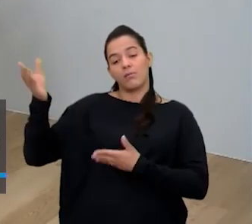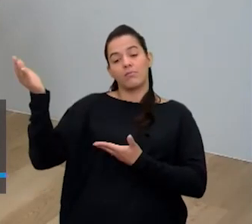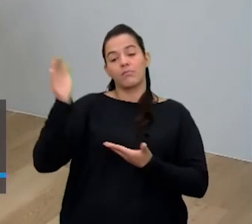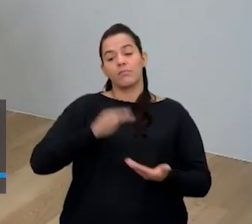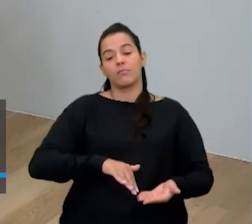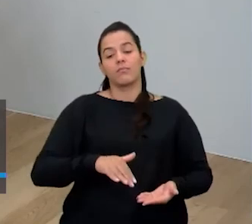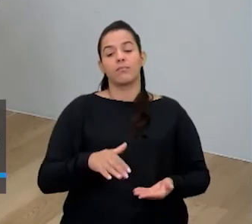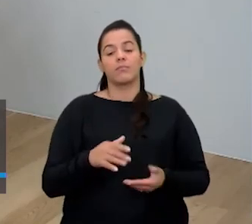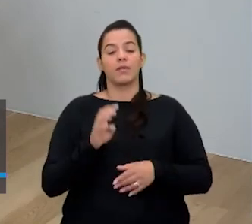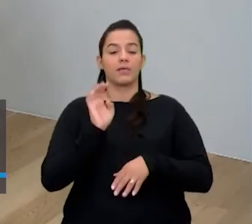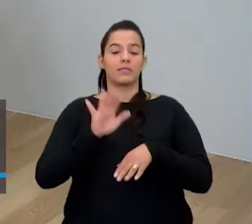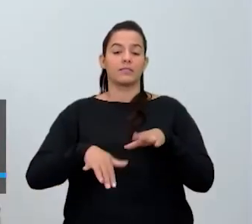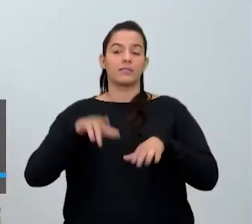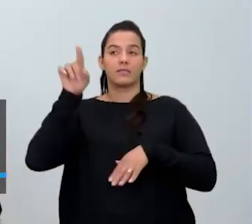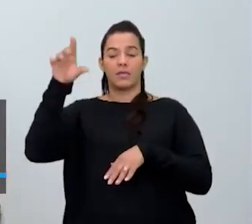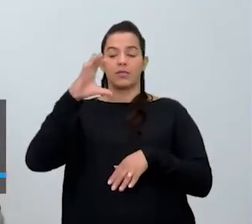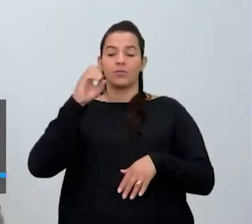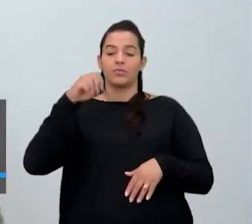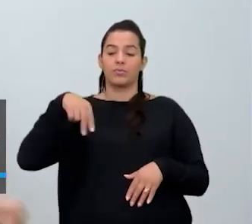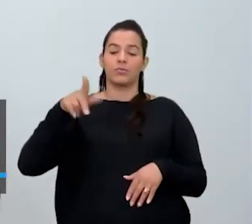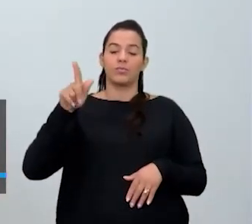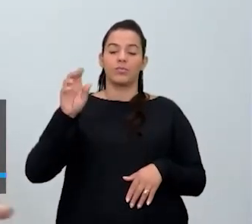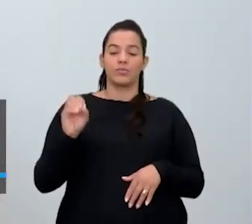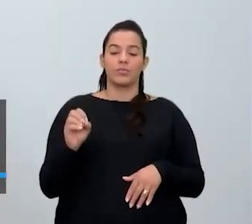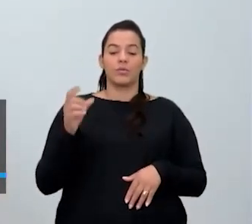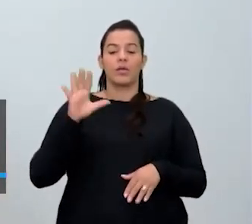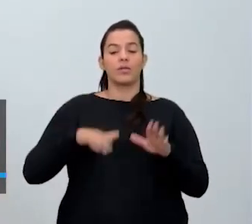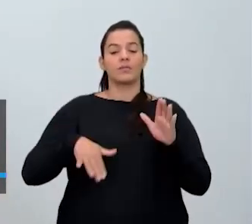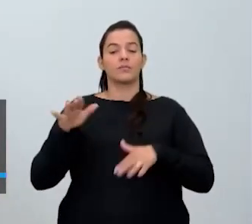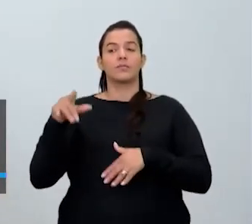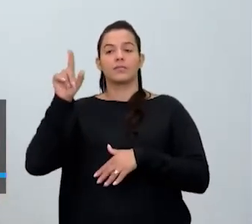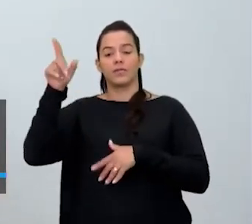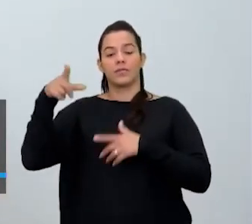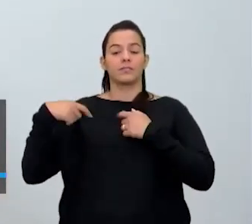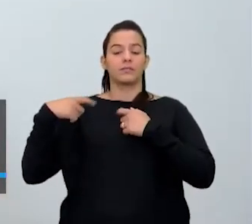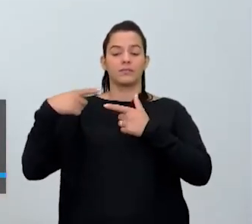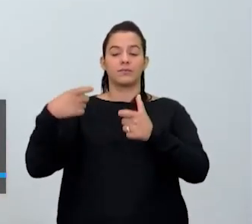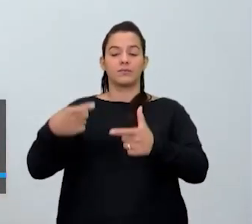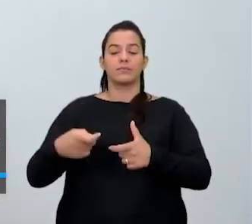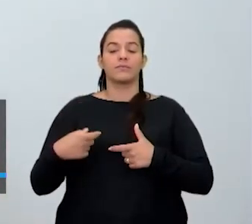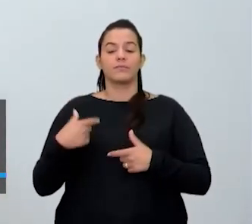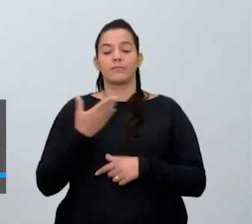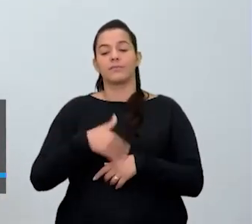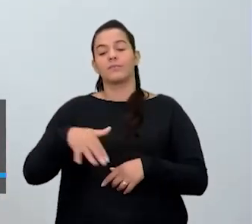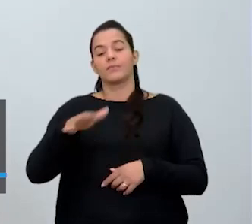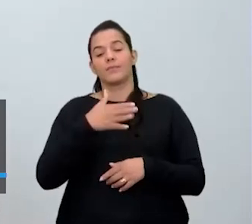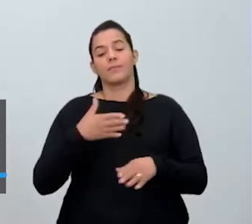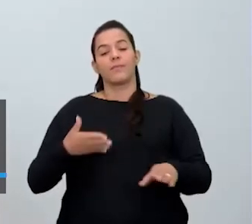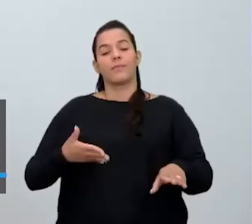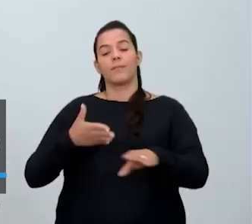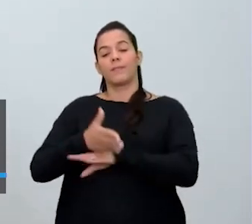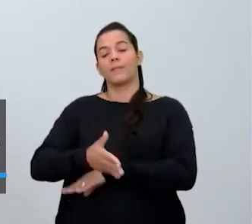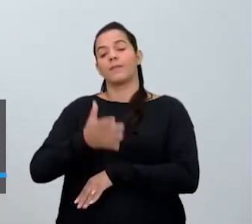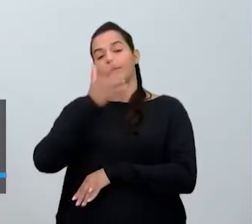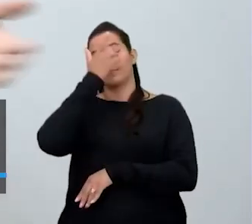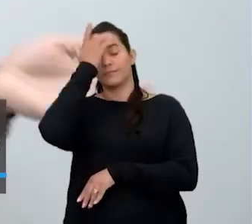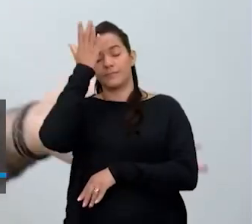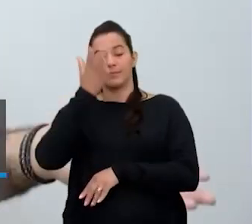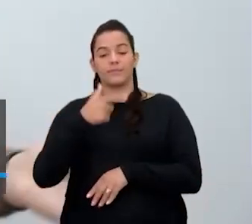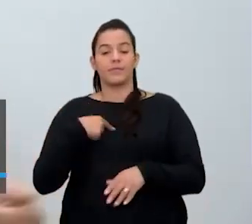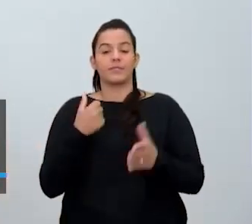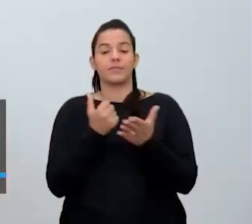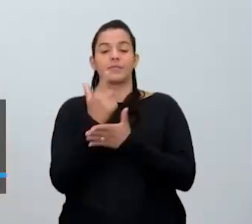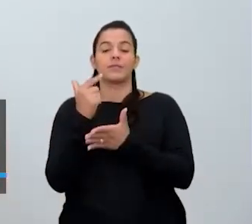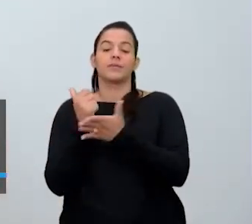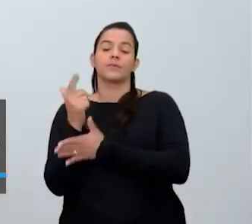Estado lá, muitas vezes ele está comprometido por causa de guerras civis e conflitos locais, acaba entrando de uma forma muito mais fácil, você